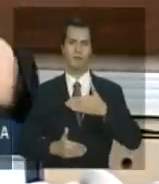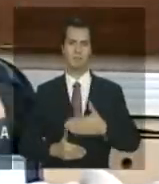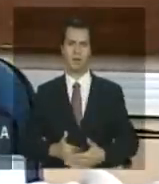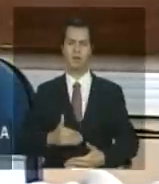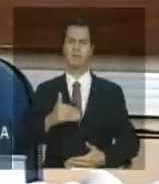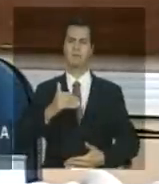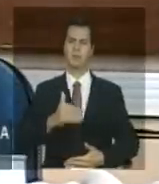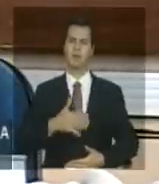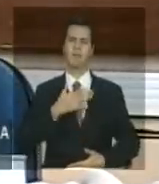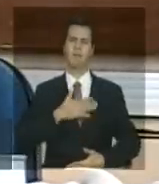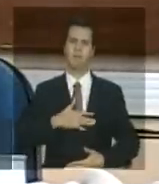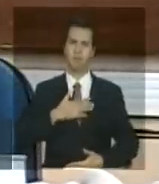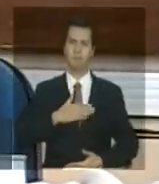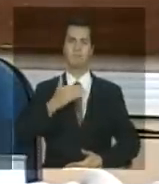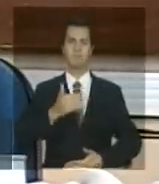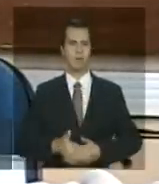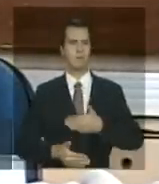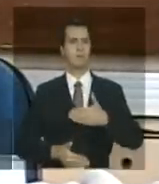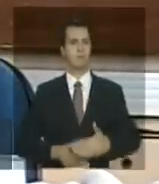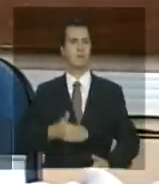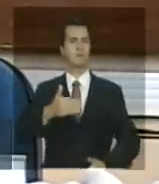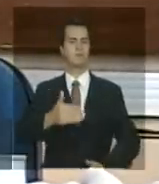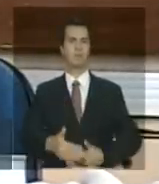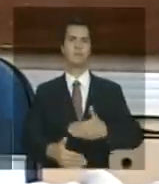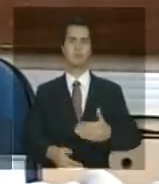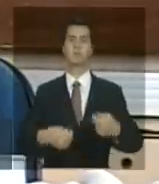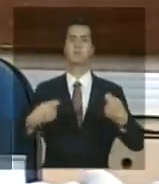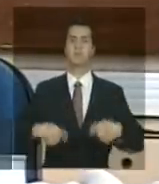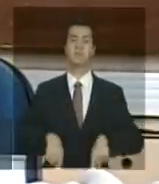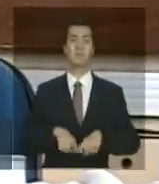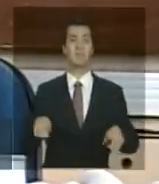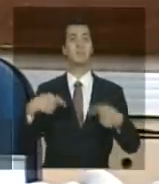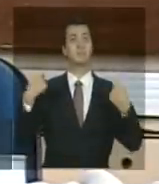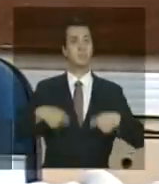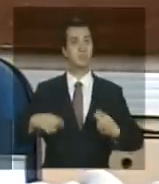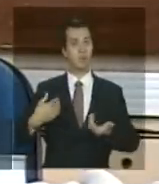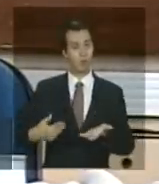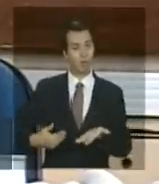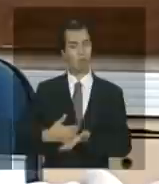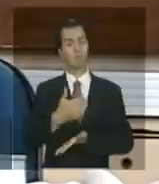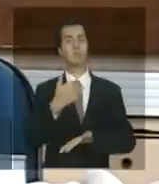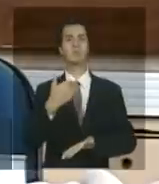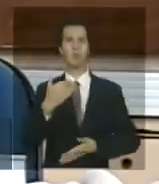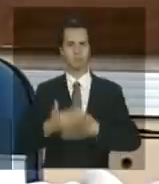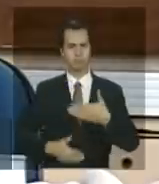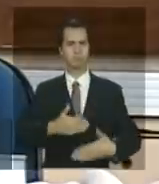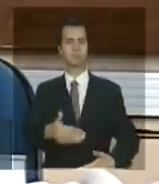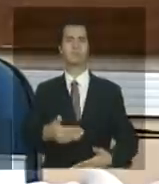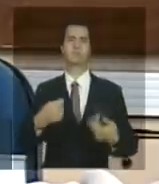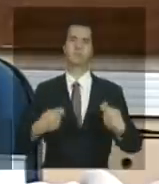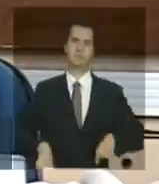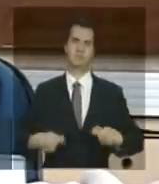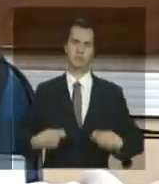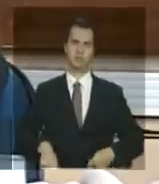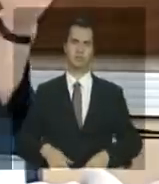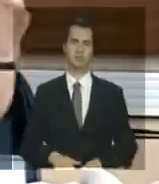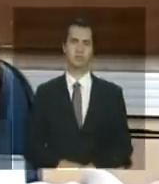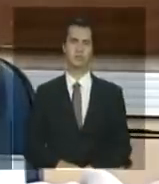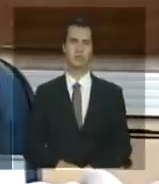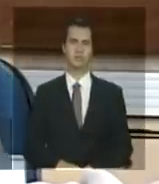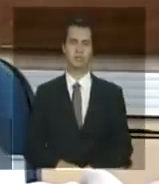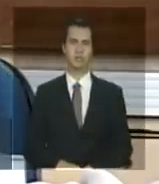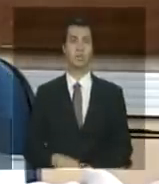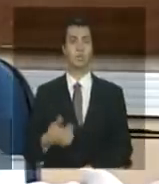um. Mas, mais do que tudo, é preciso dar o primeiro passo. Eu considero que,